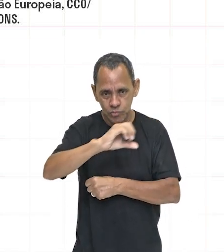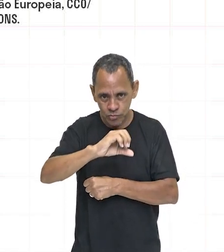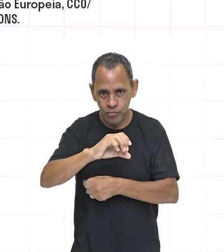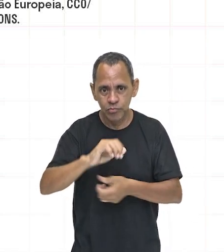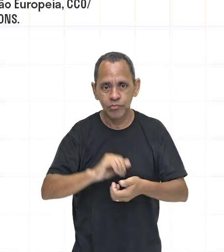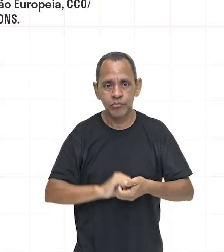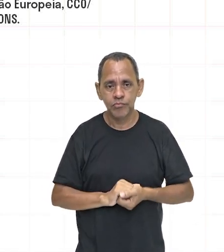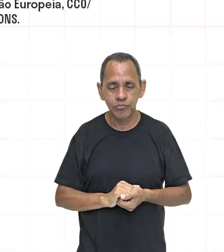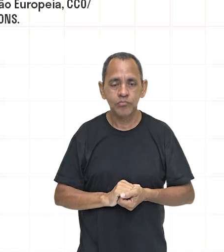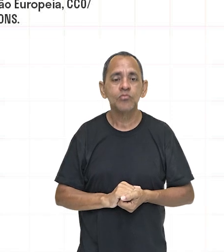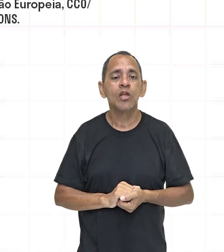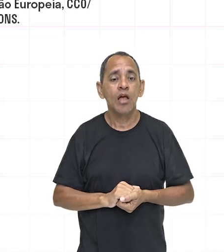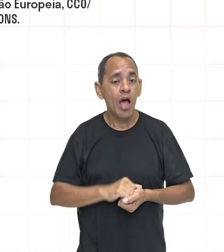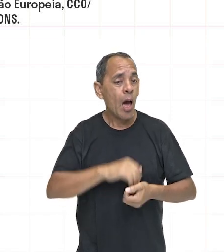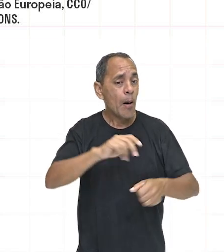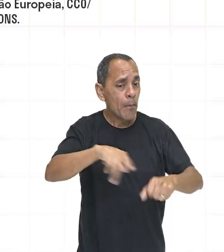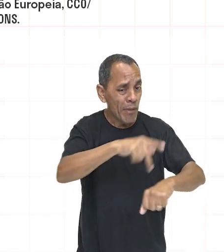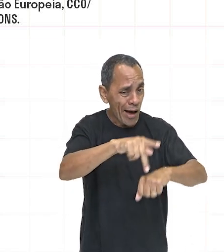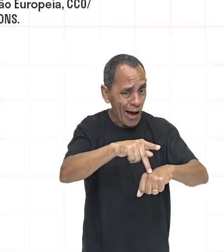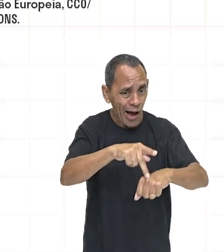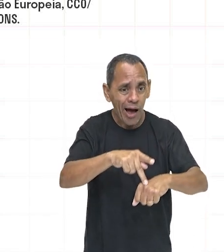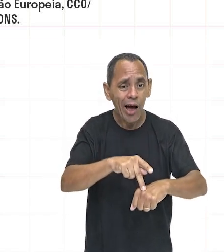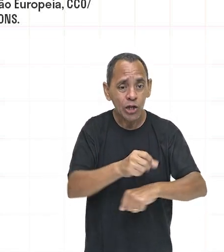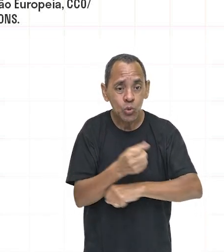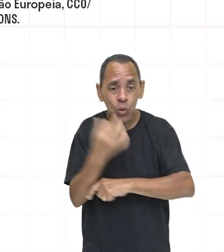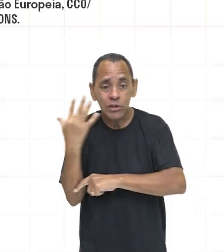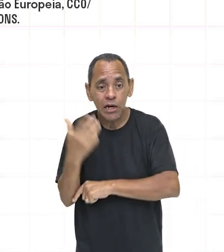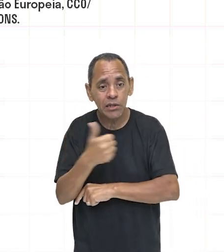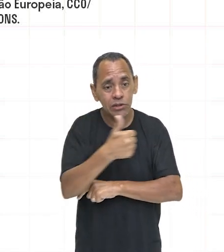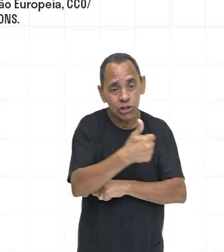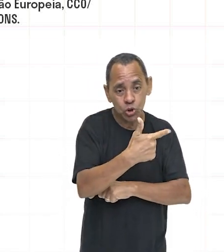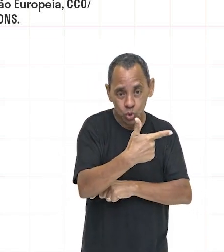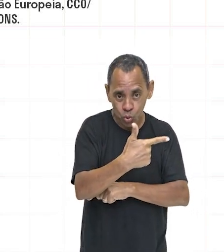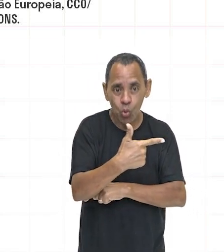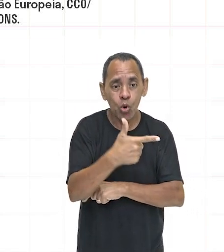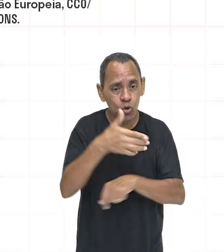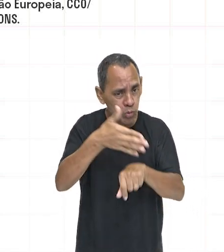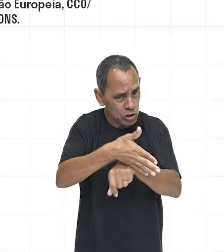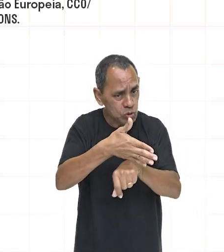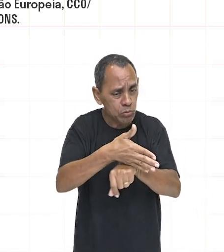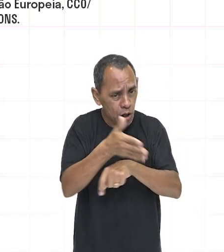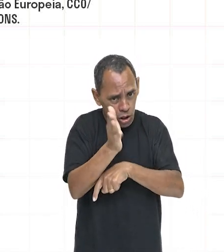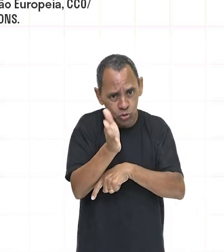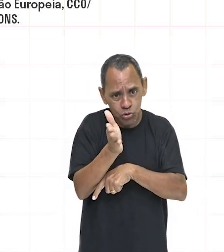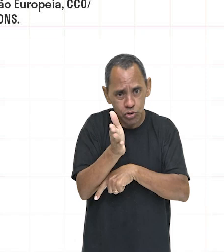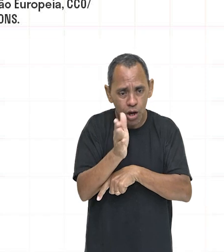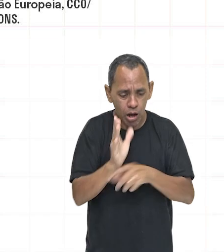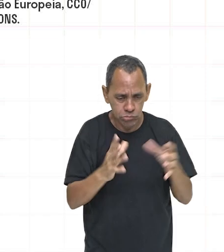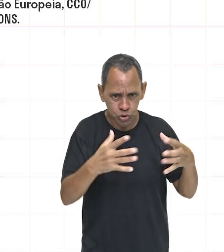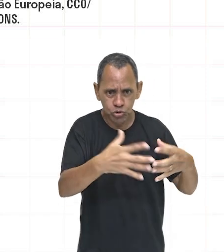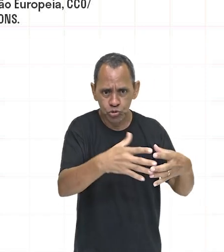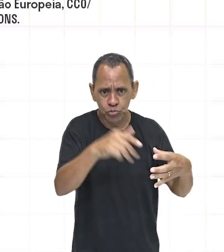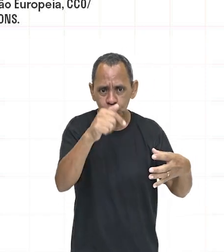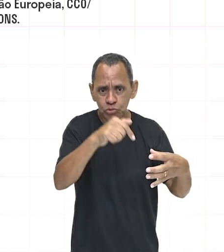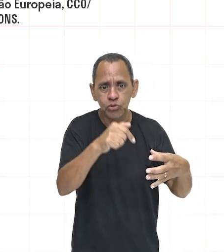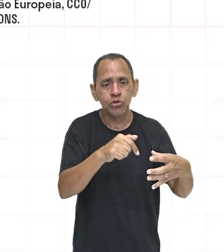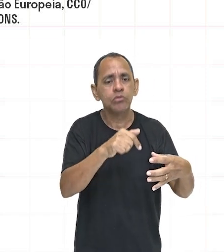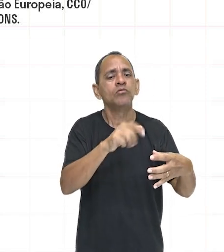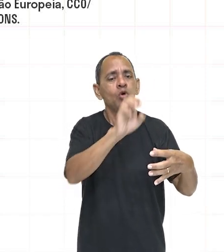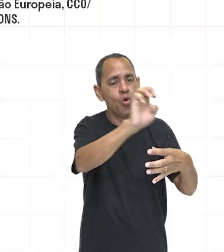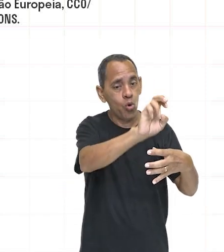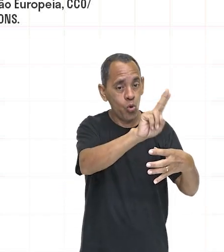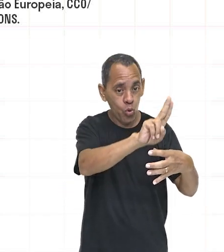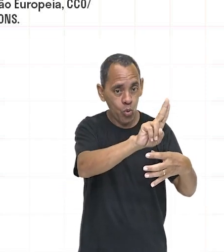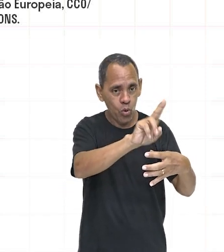1999, 12 países que já estavam ali fazendo parte desse bloco econômico conhecido como União